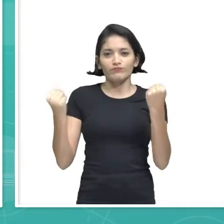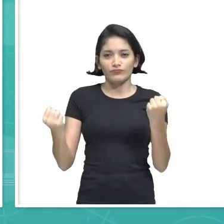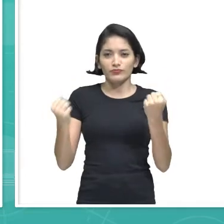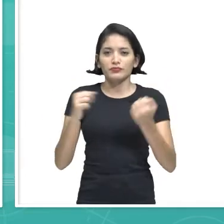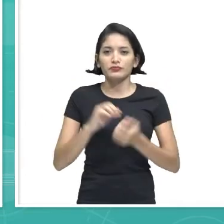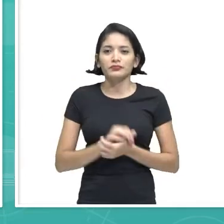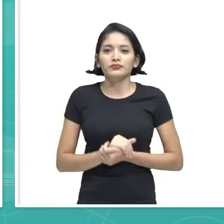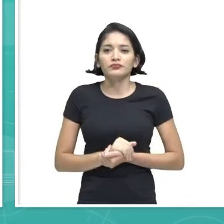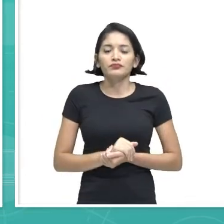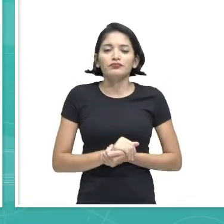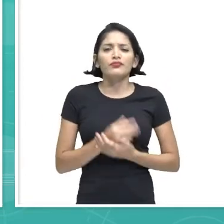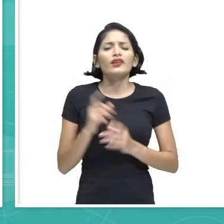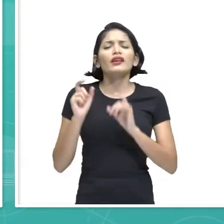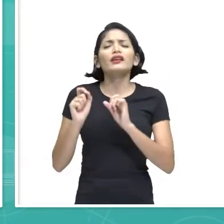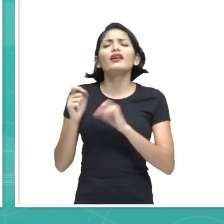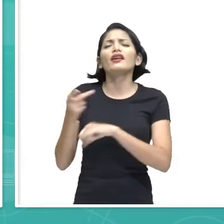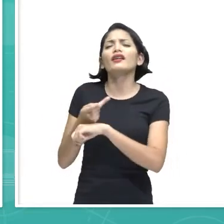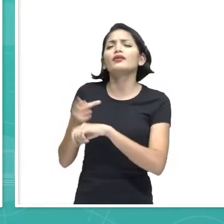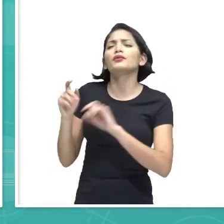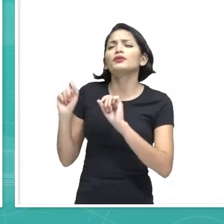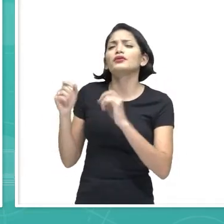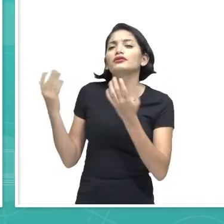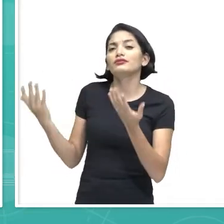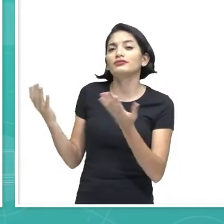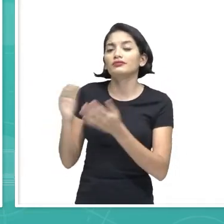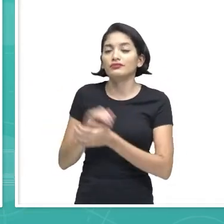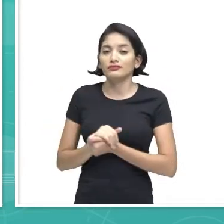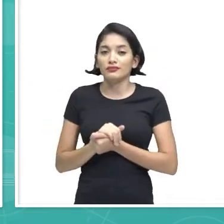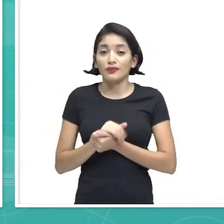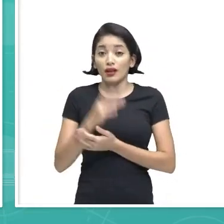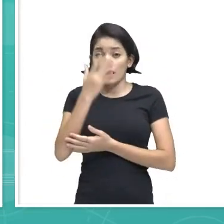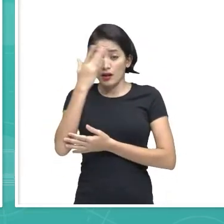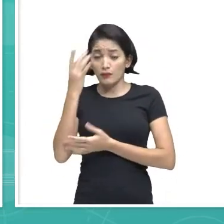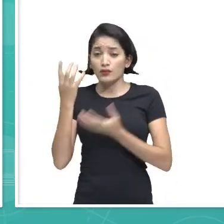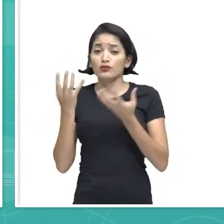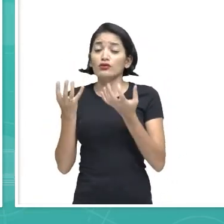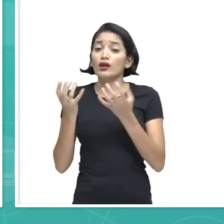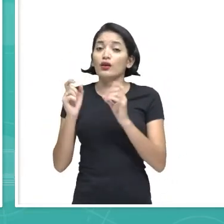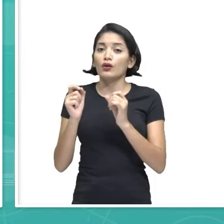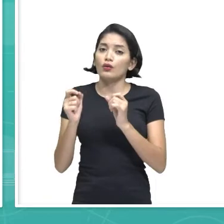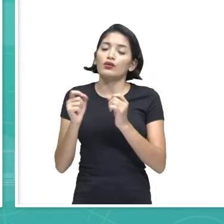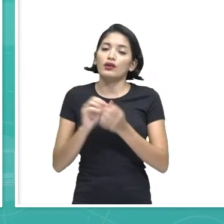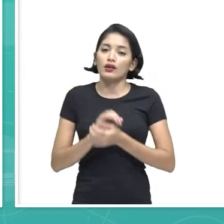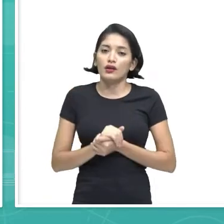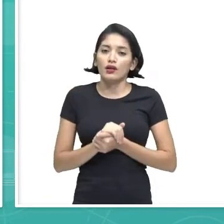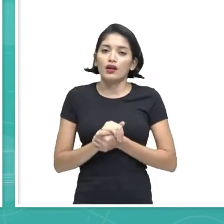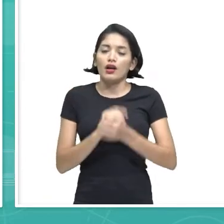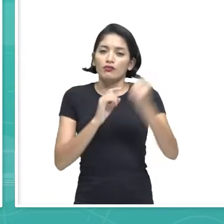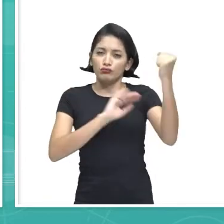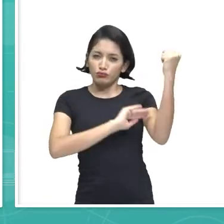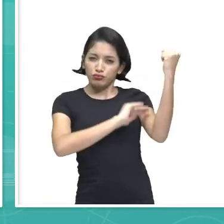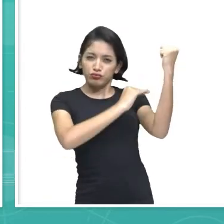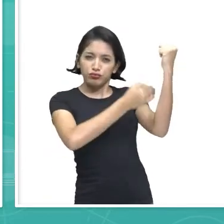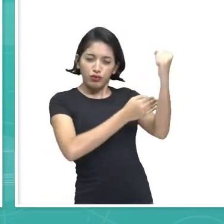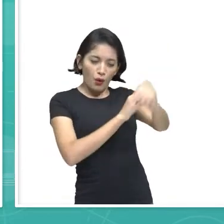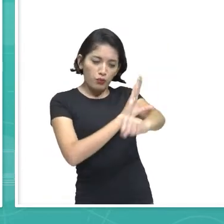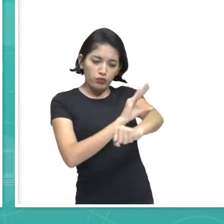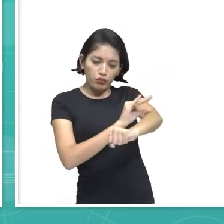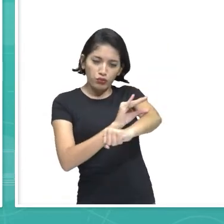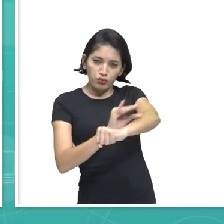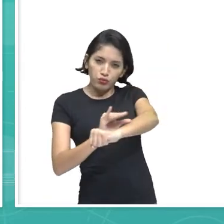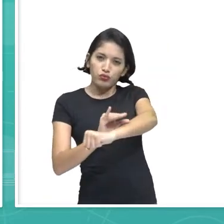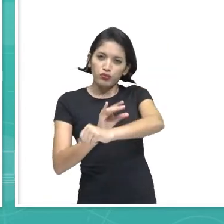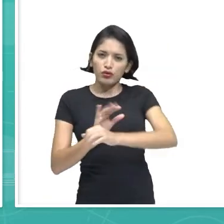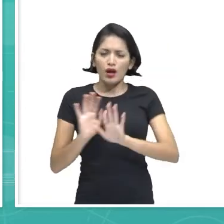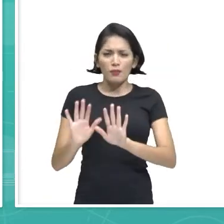malhando. Normalmente, quem é que procura musculação? As pessoas que querem hipertrofia, que querem que os músculos cresçam.